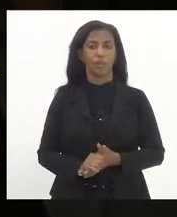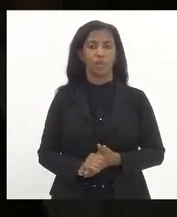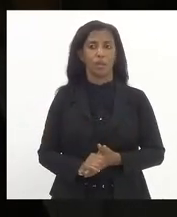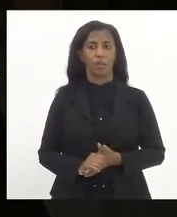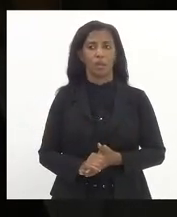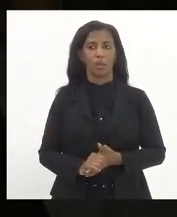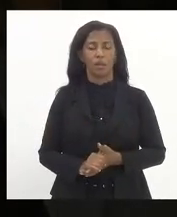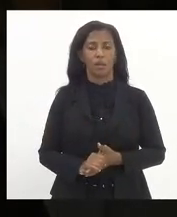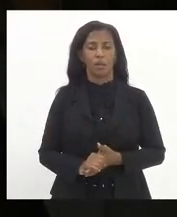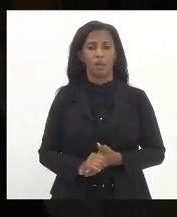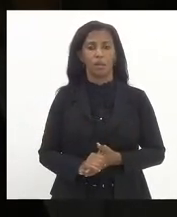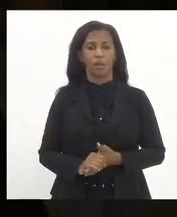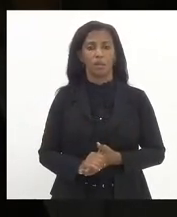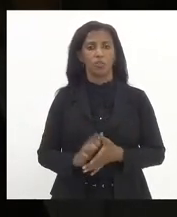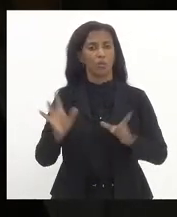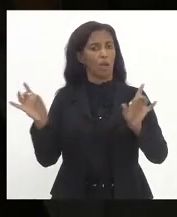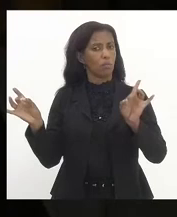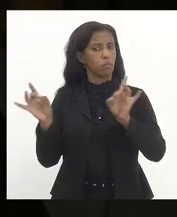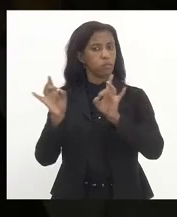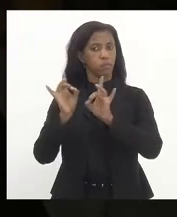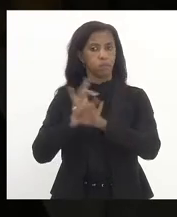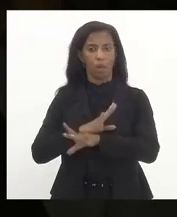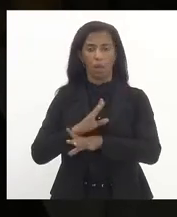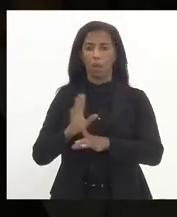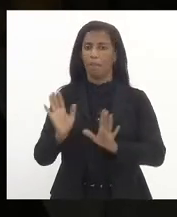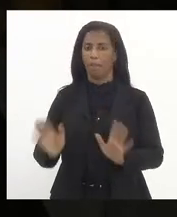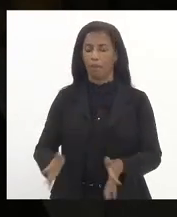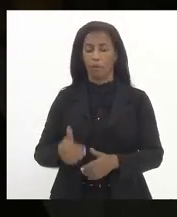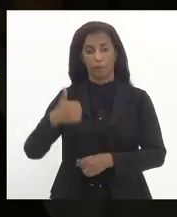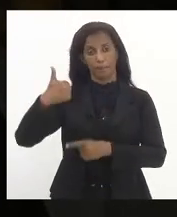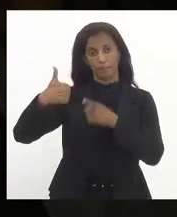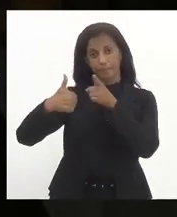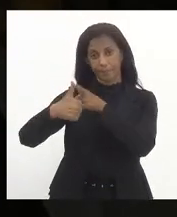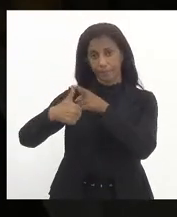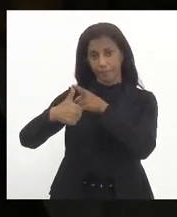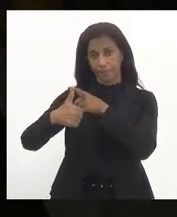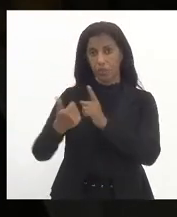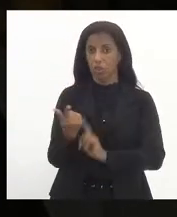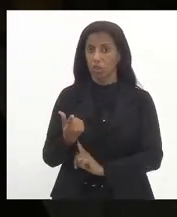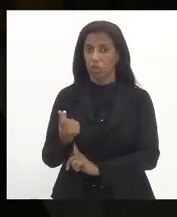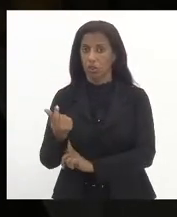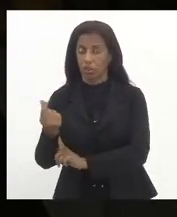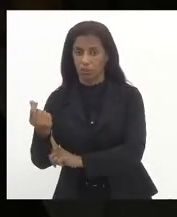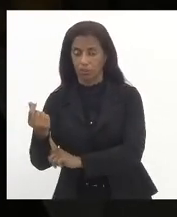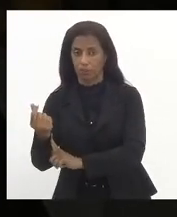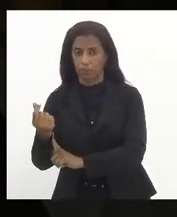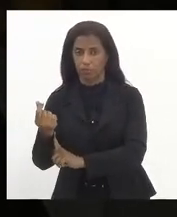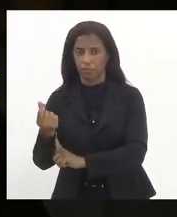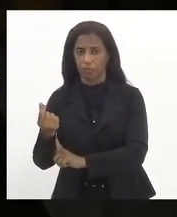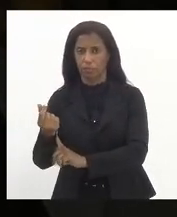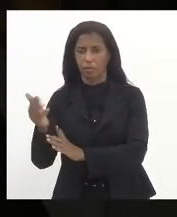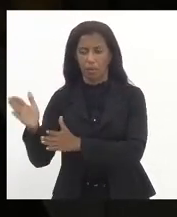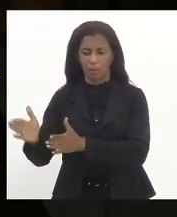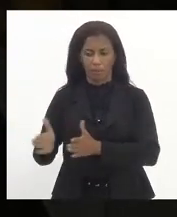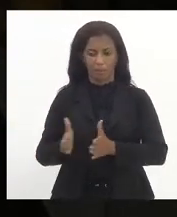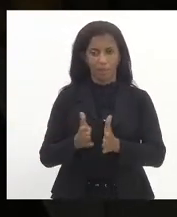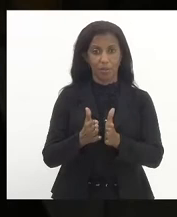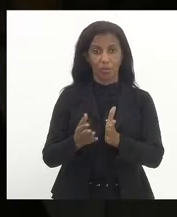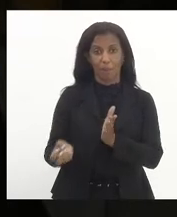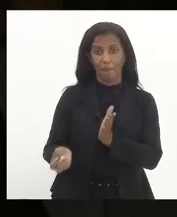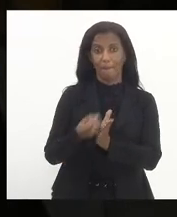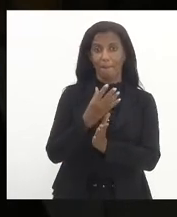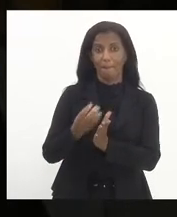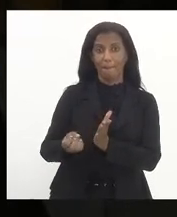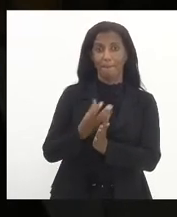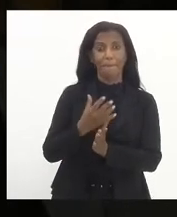foram concretamente suscitadas. A primeira delas, dinheiro, né? Passou a entrar mais